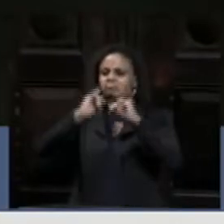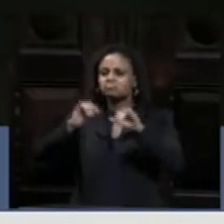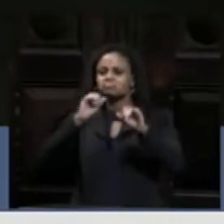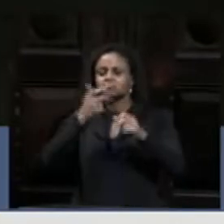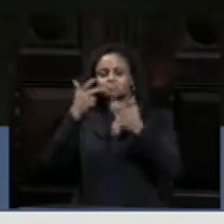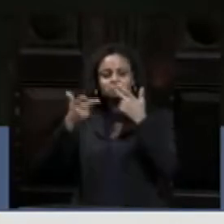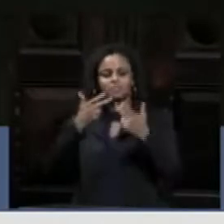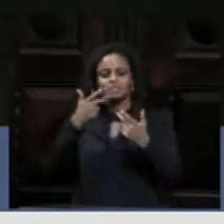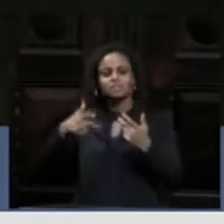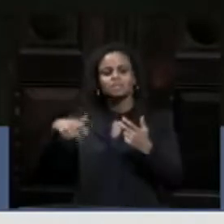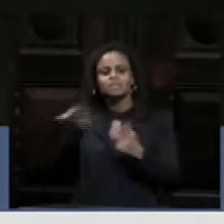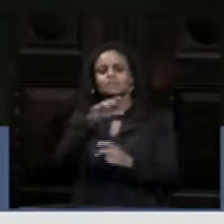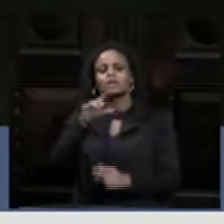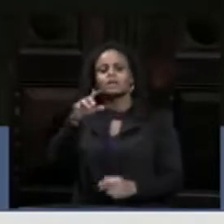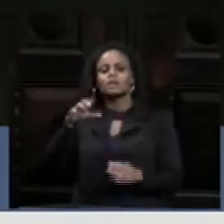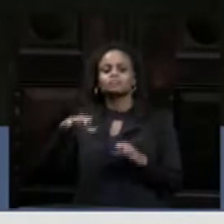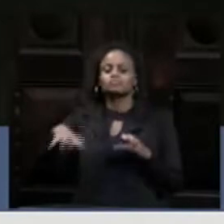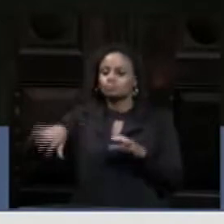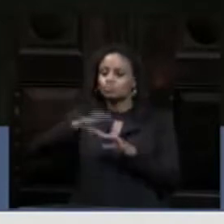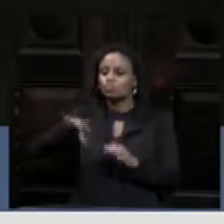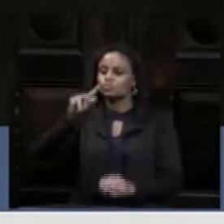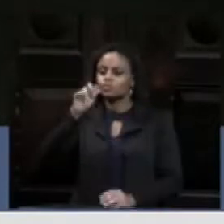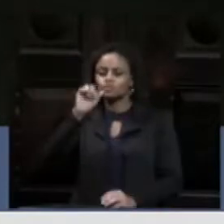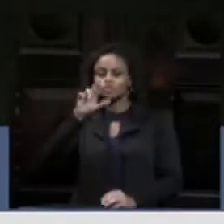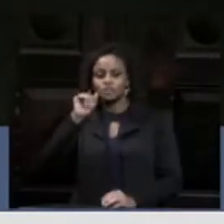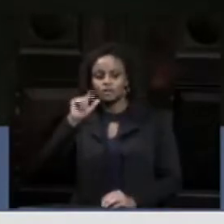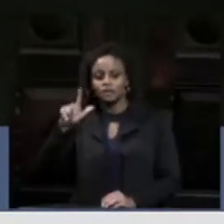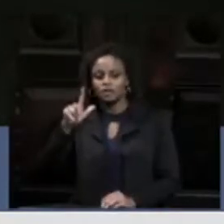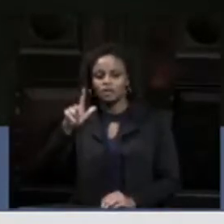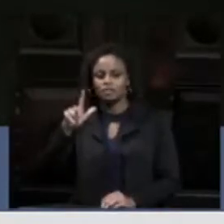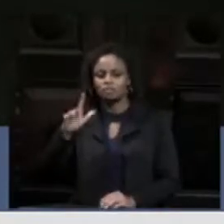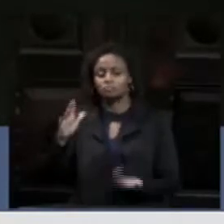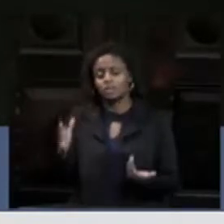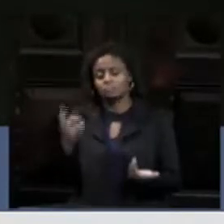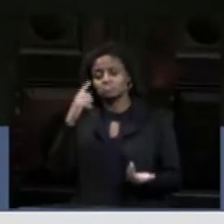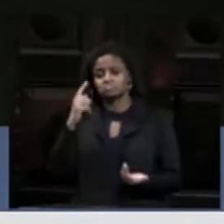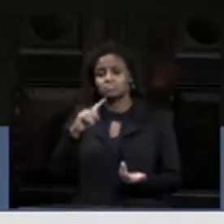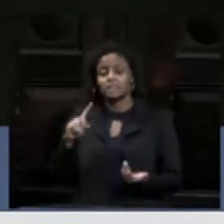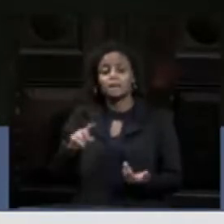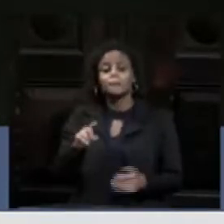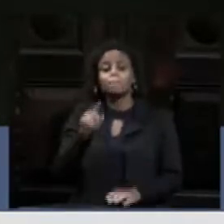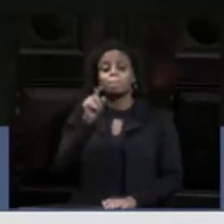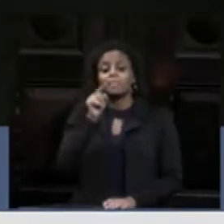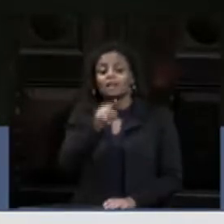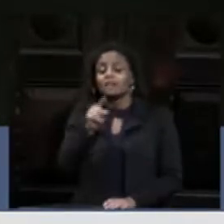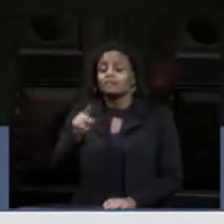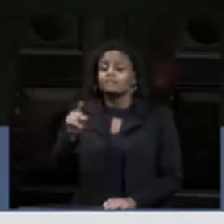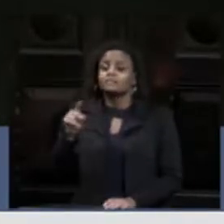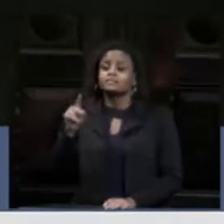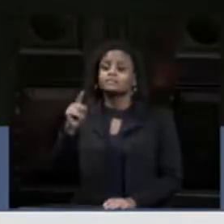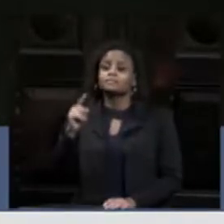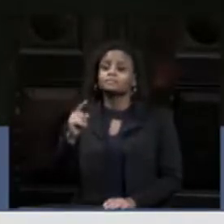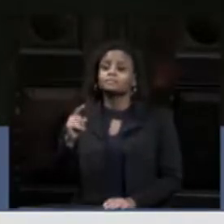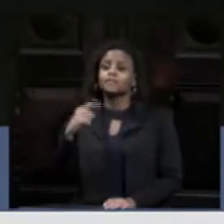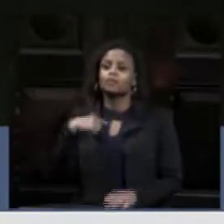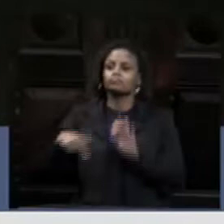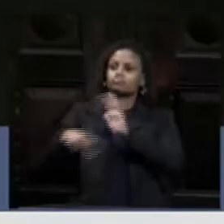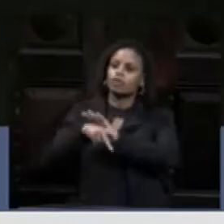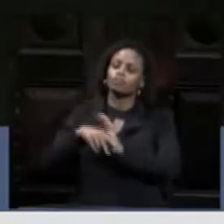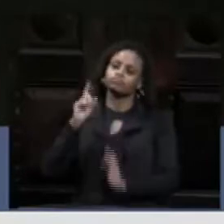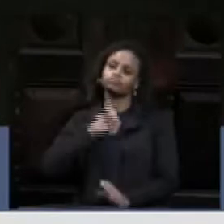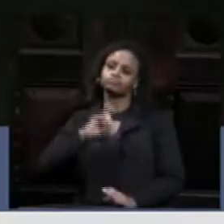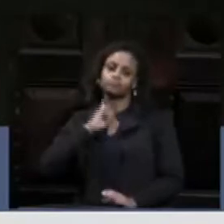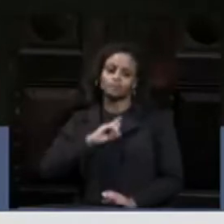flamenguista. Se é o Flamengo, eu nem sabia que era o maior interessado nisso, ele vai ter que